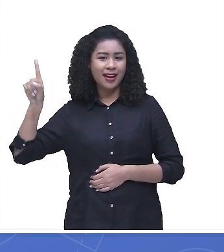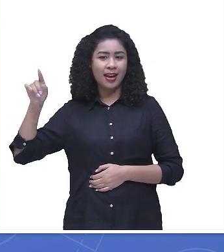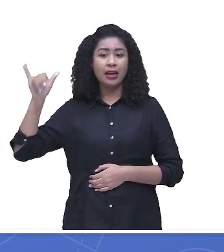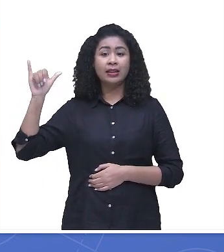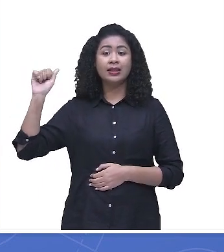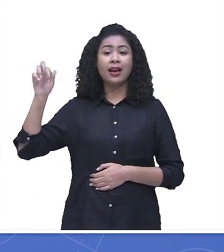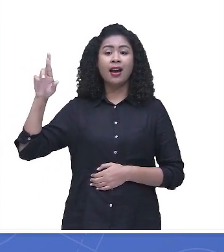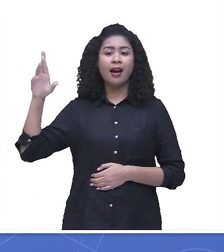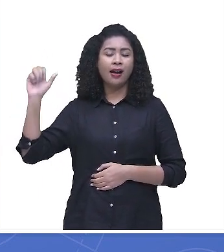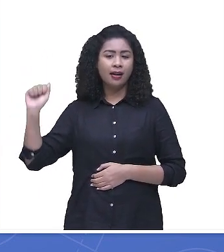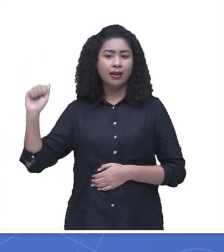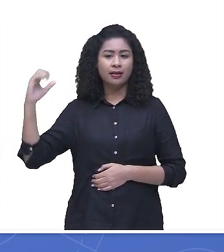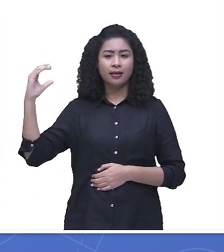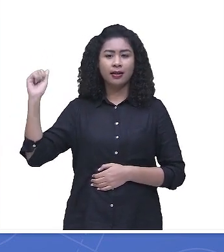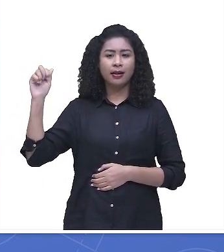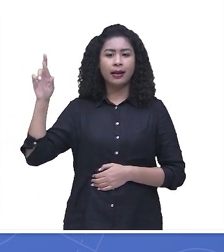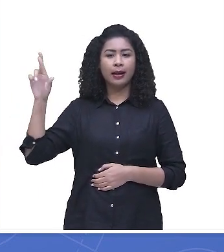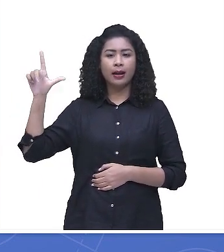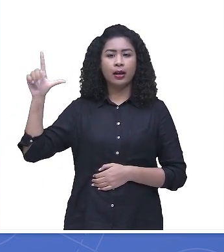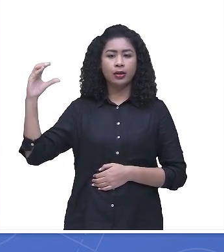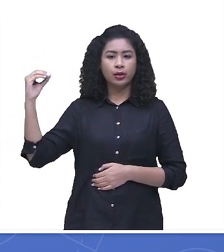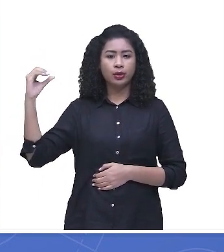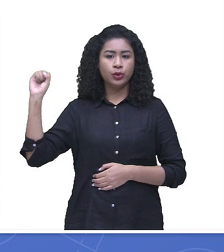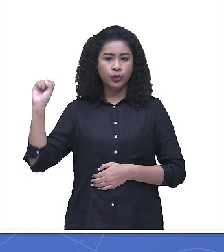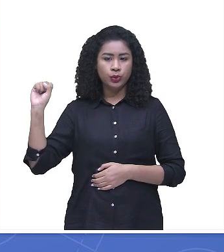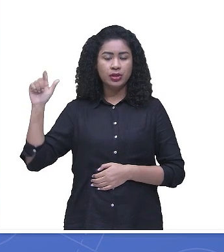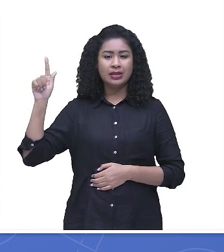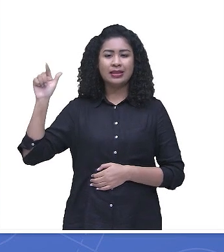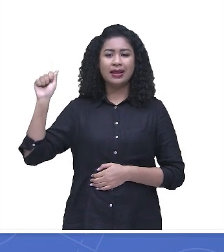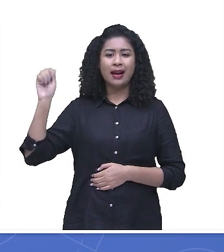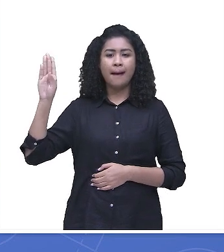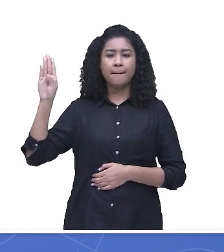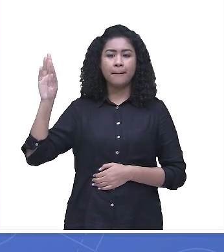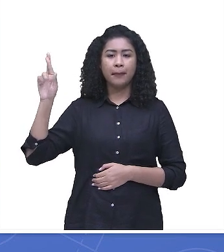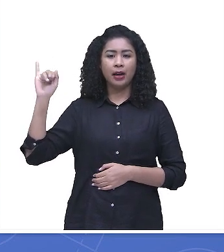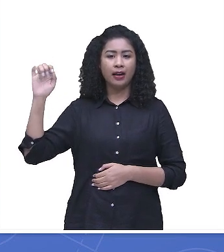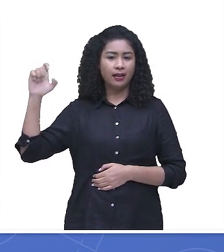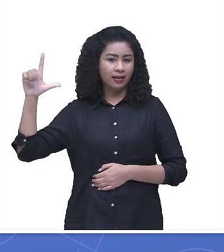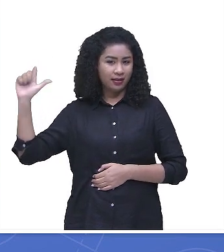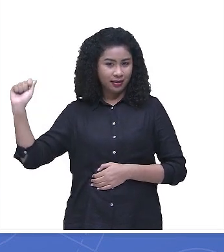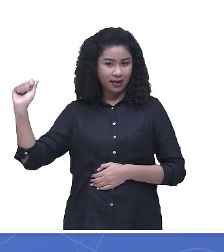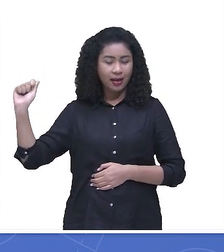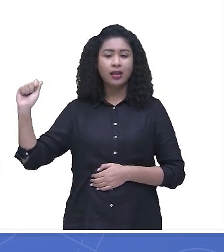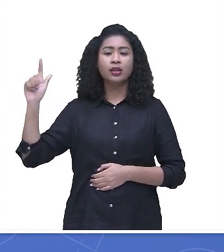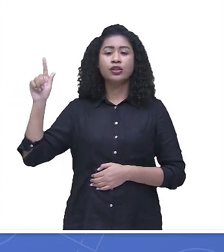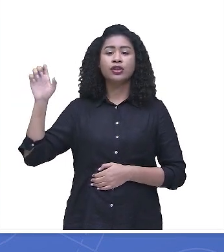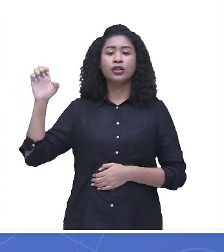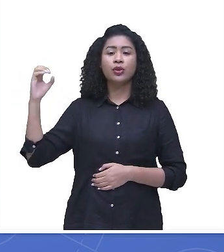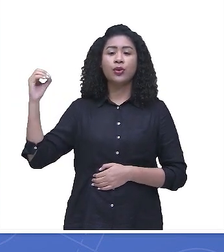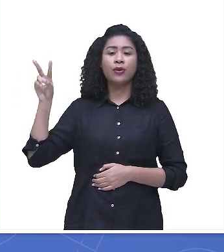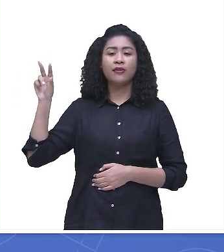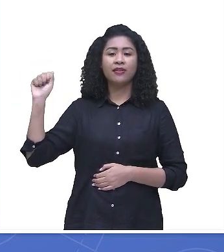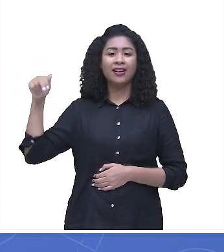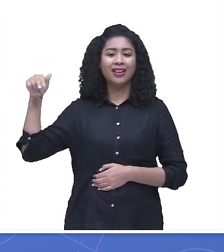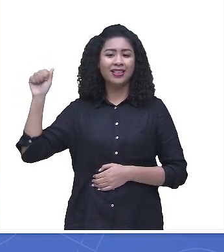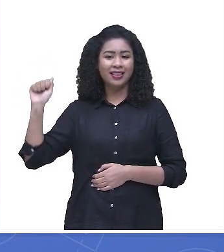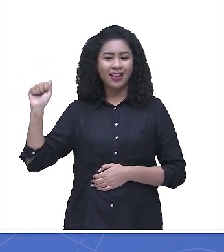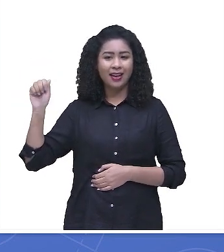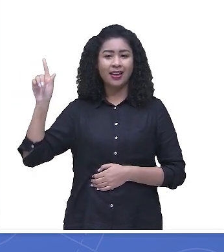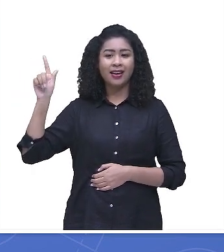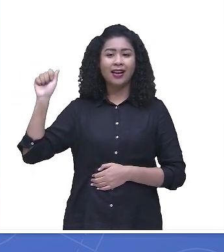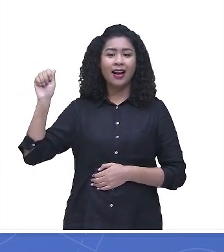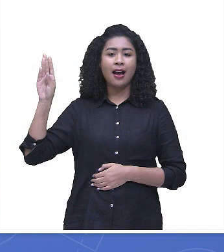a Gabriela, quem mais? A Giovana, Carlos Gabriel, o Álvaro,